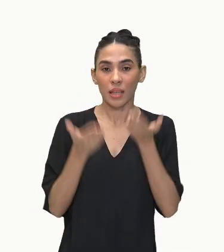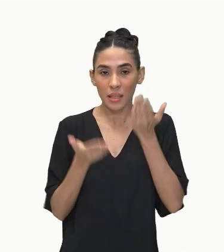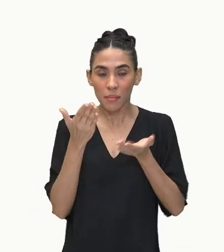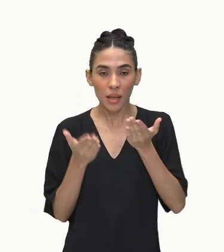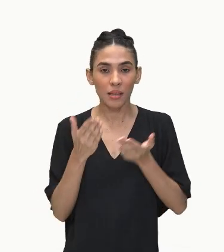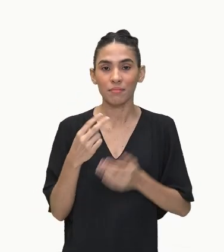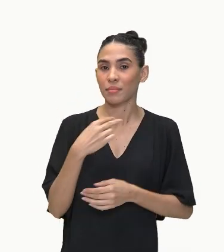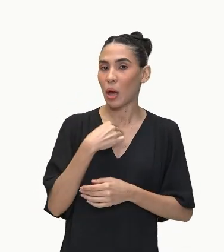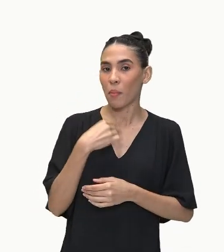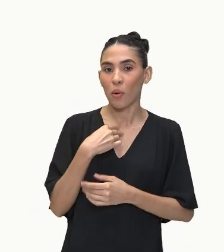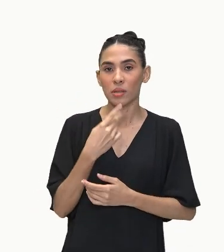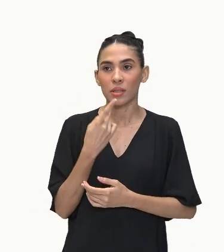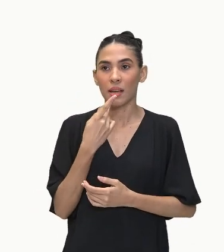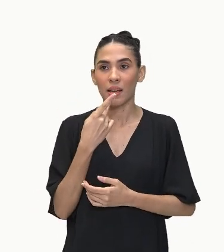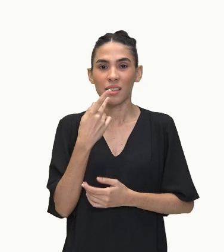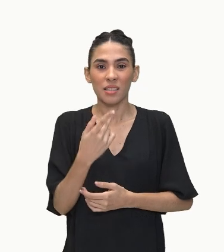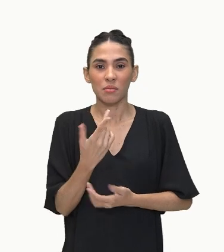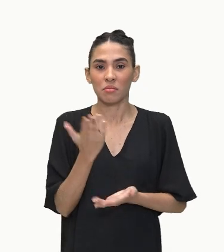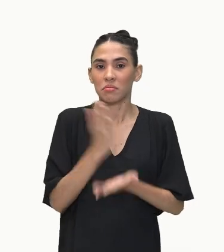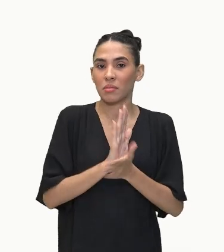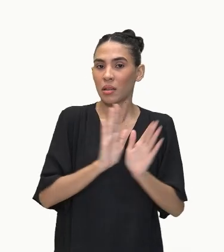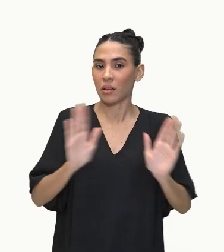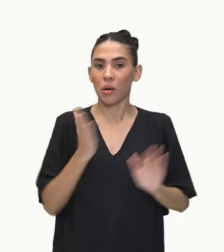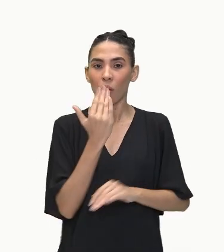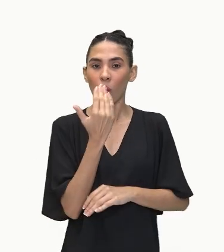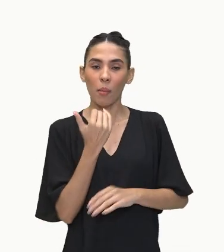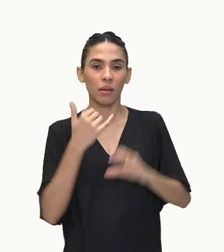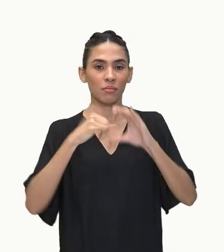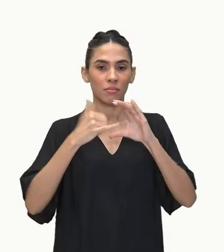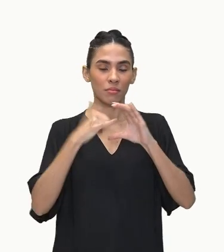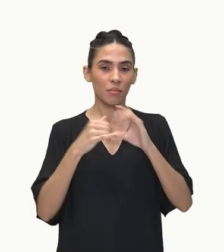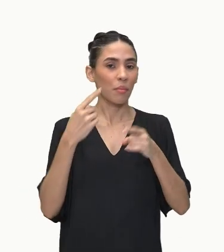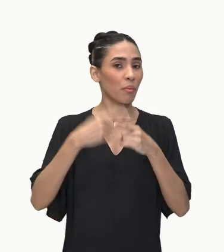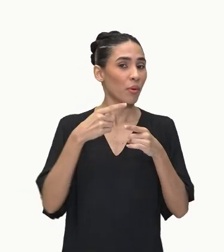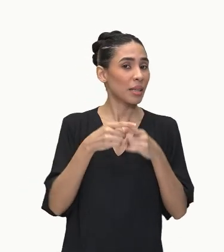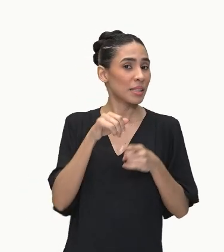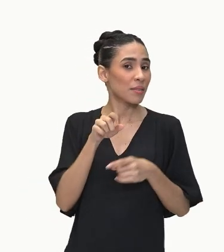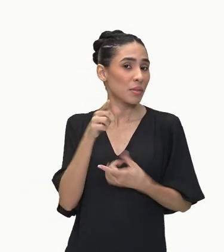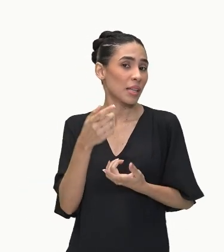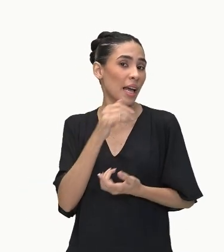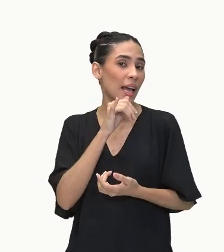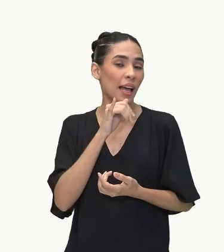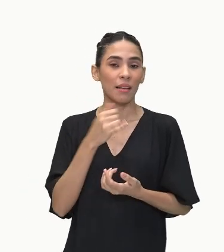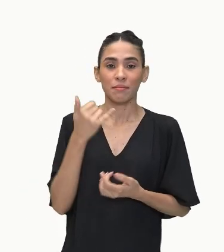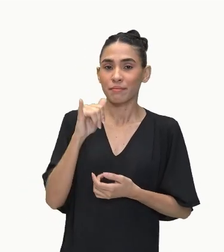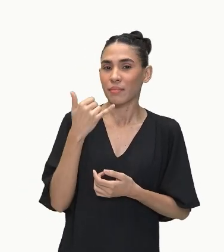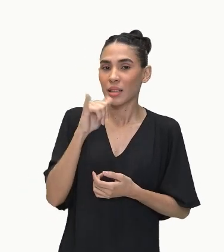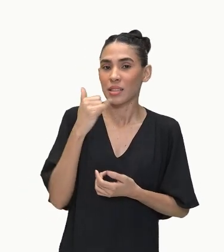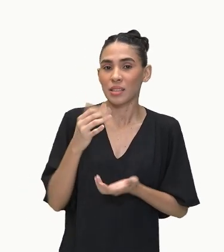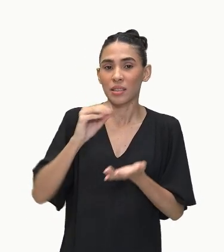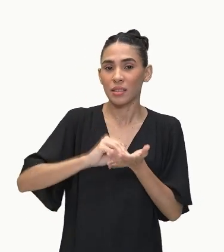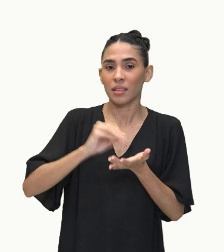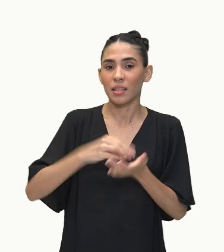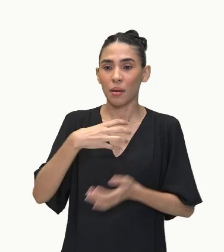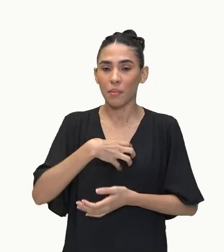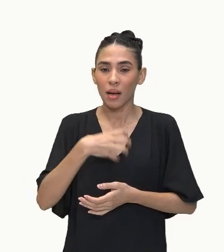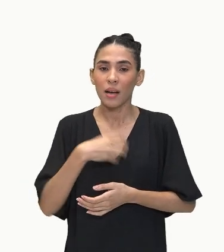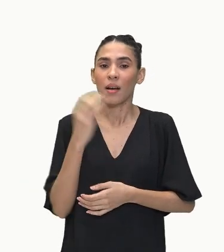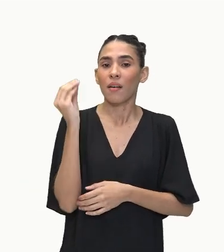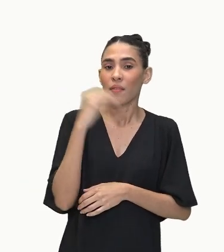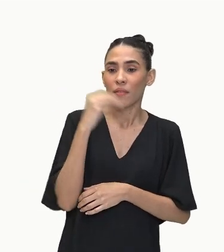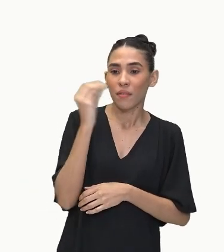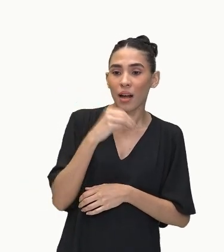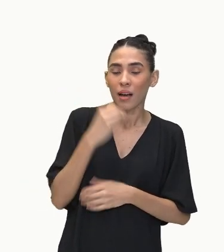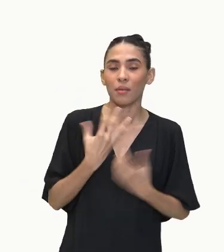simplesmente dizer que não quer mais comer nenhum tipo de carboidrato, porque senão você vai ficar sem energia, você vai ficar apático, não